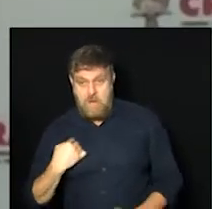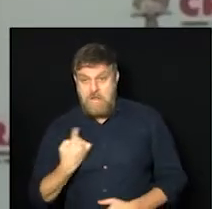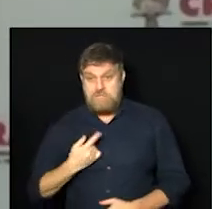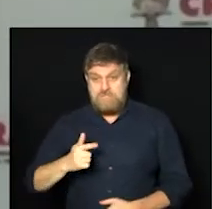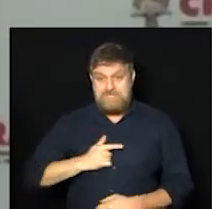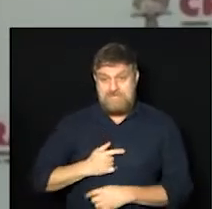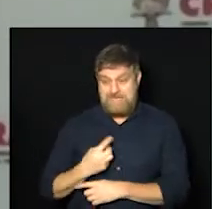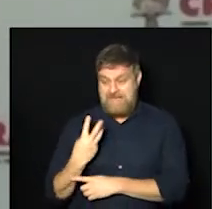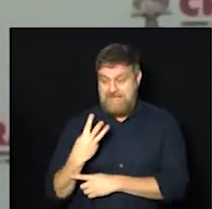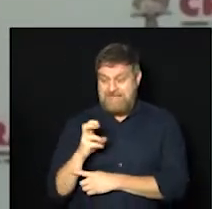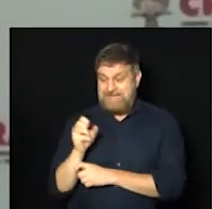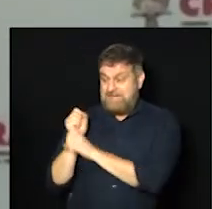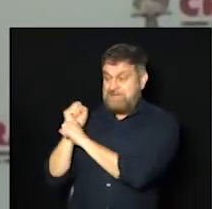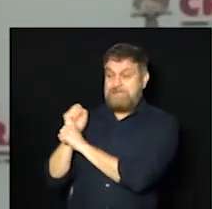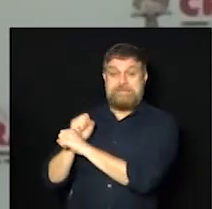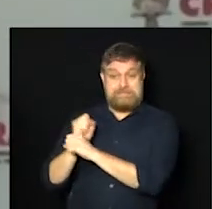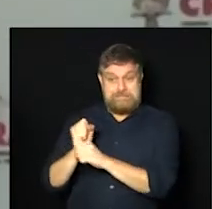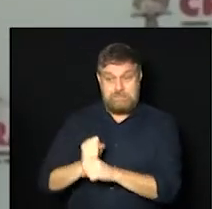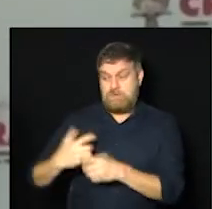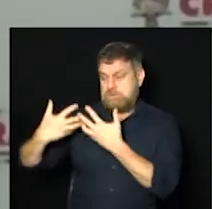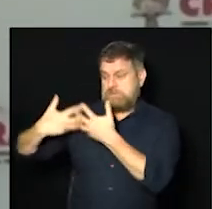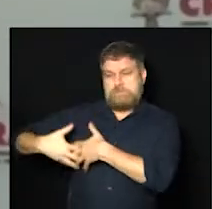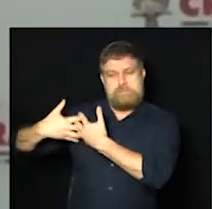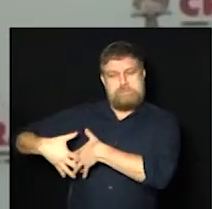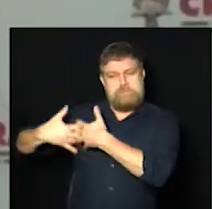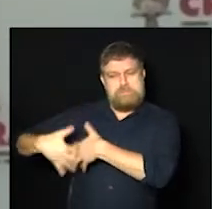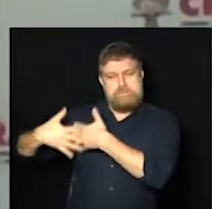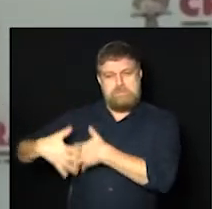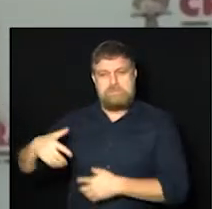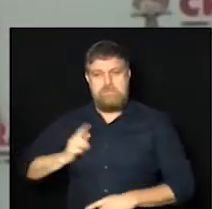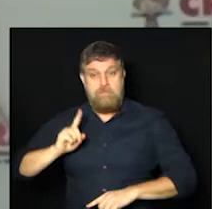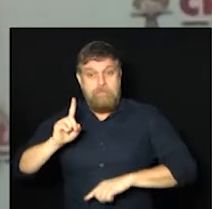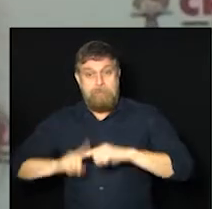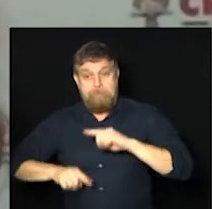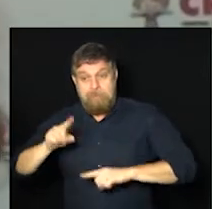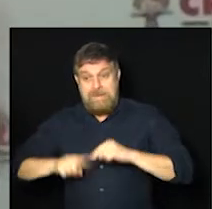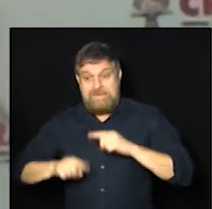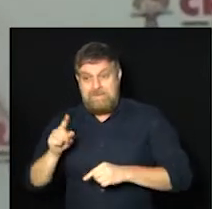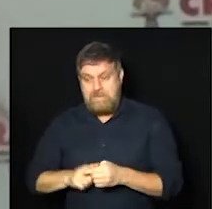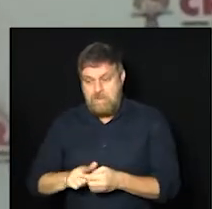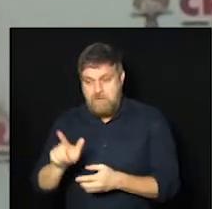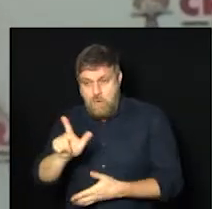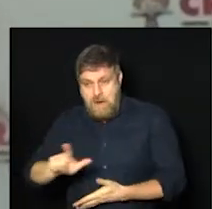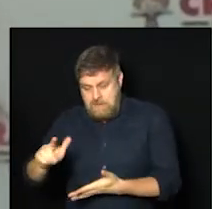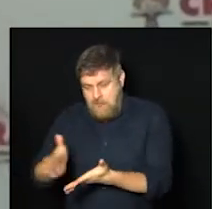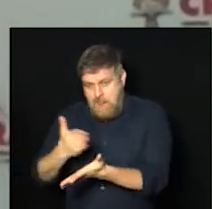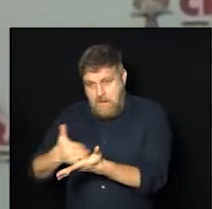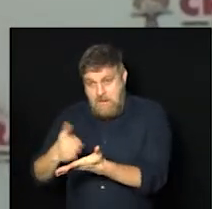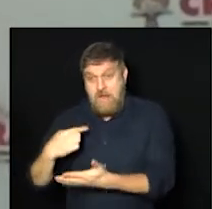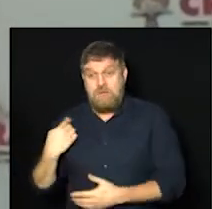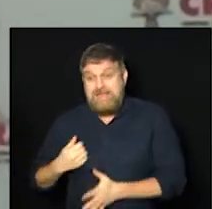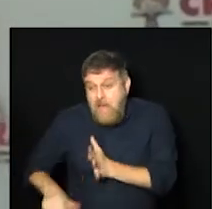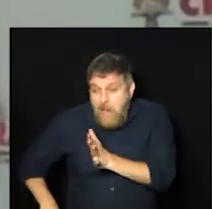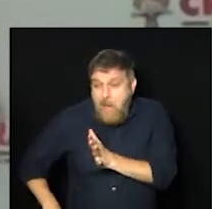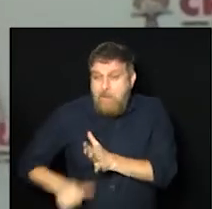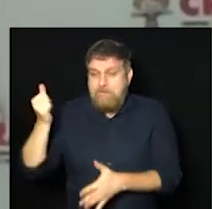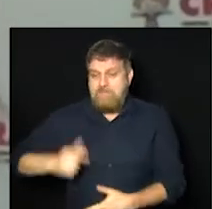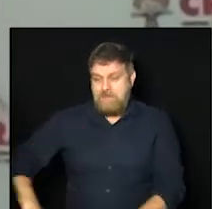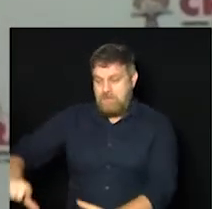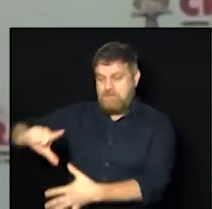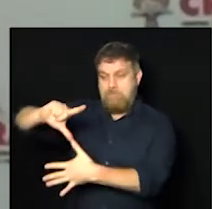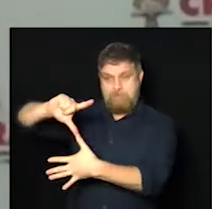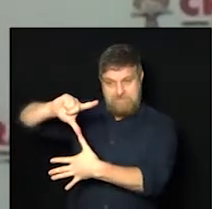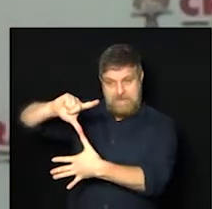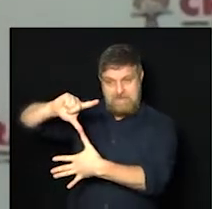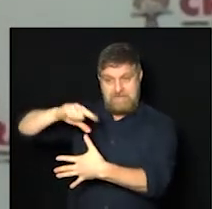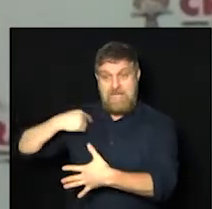35 anos, né, de existência. Alguns materiais literários dizem que somos o primeiro na América Latina no trato